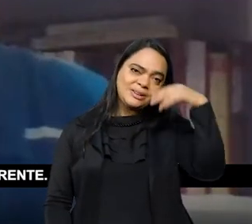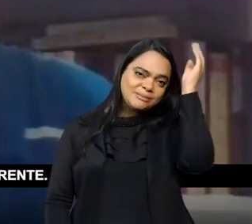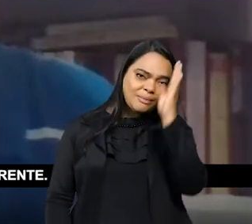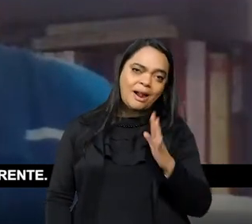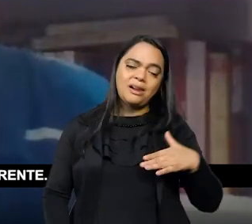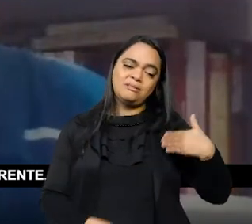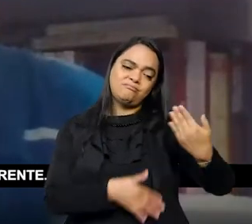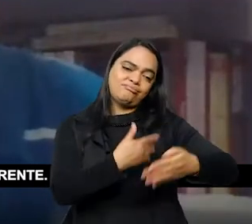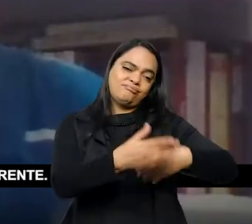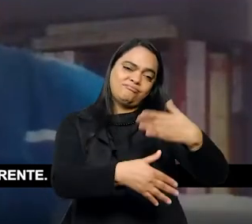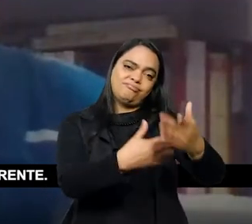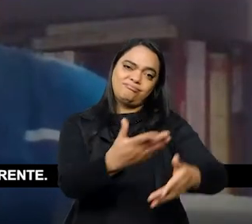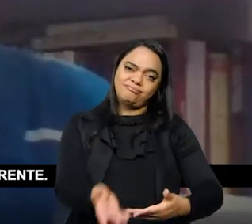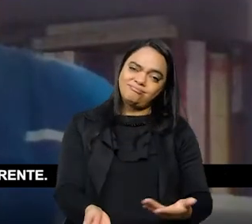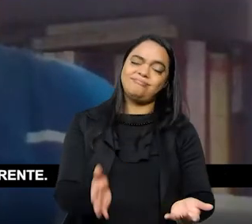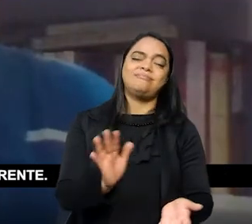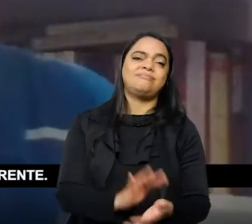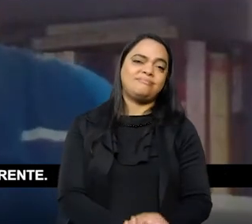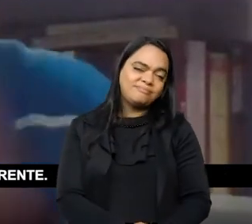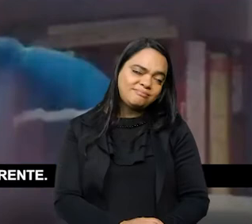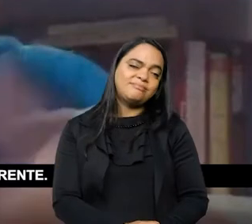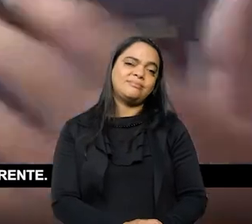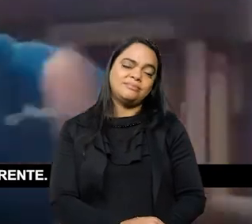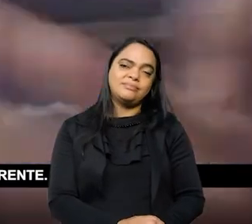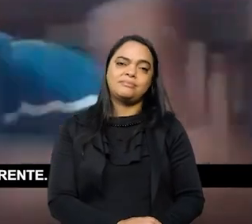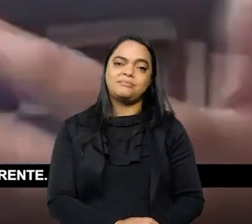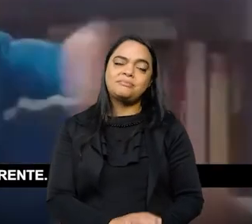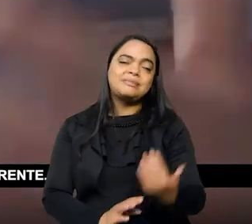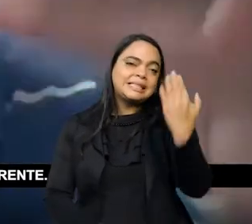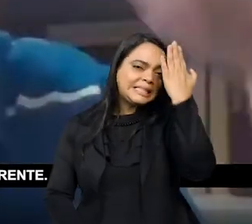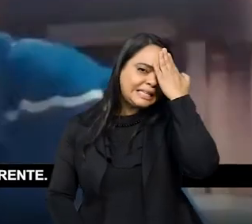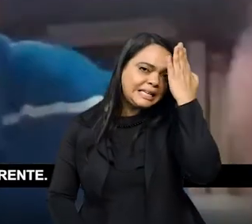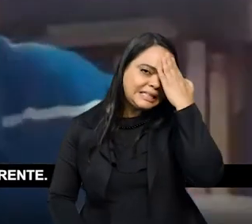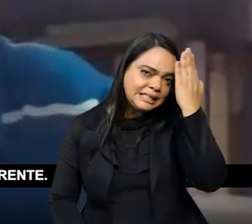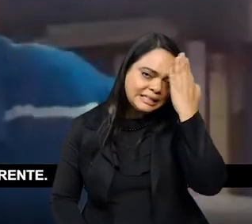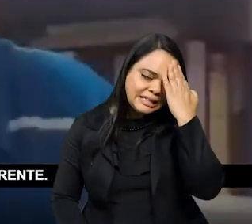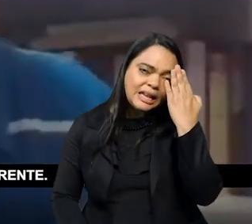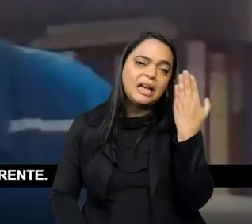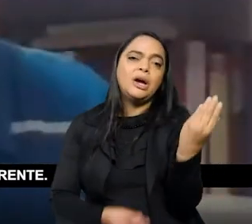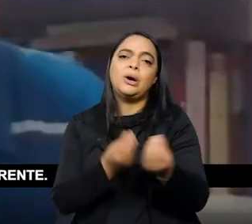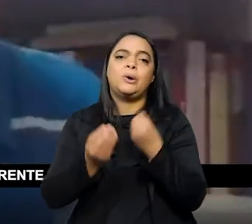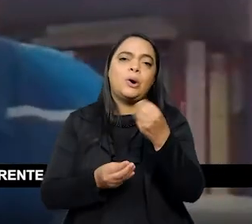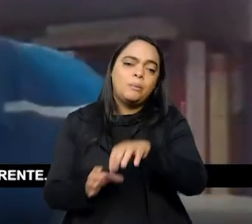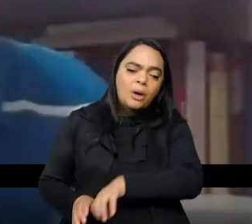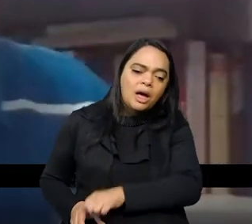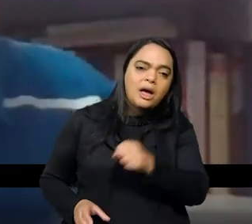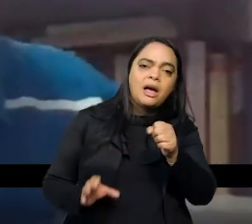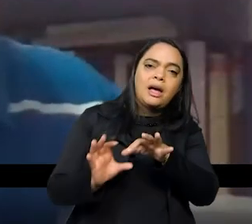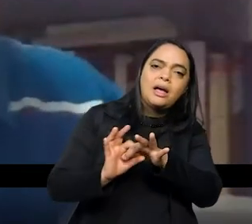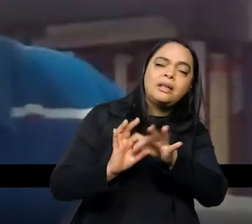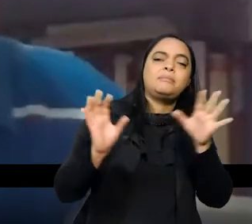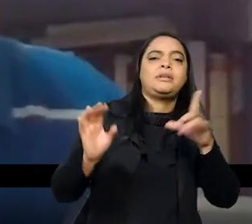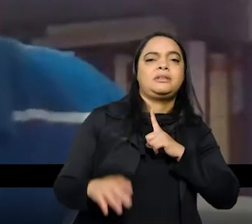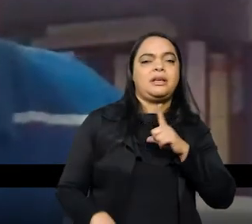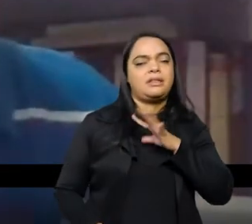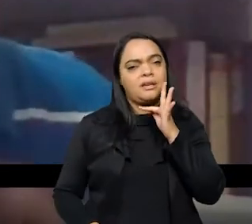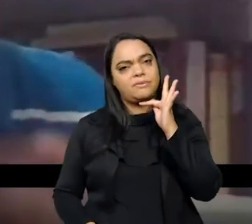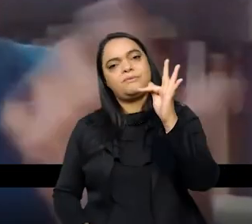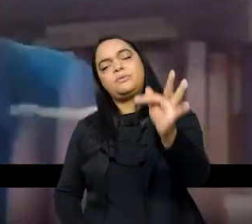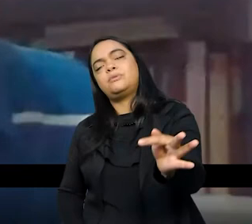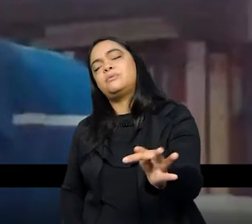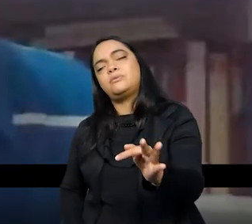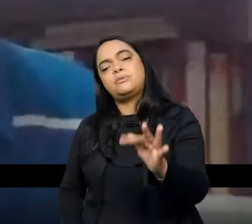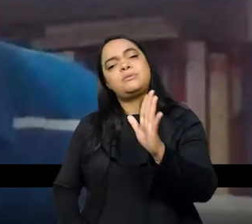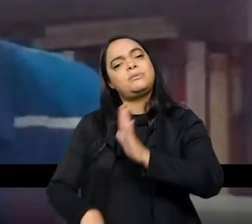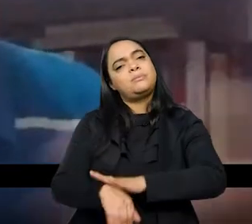de construções de independência, para entender, e essas independências que temos aí na frente, né? É um momento rico para pensar